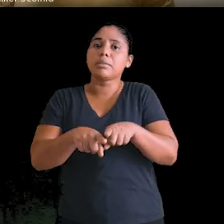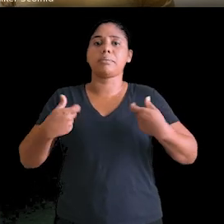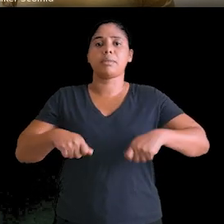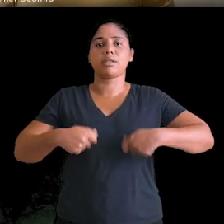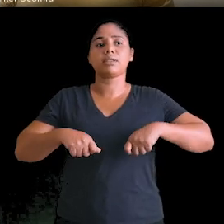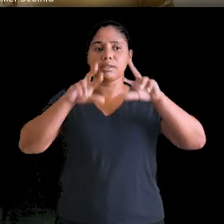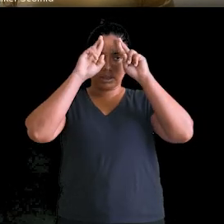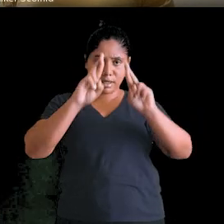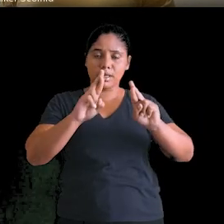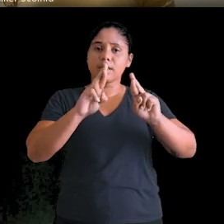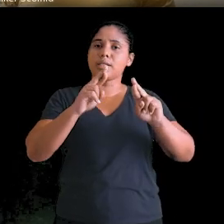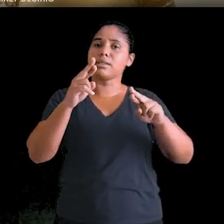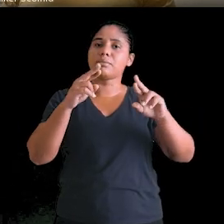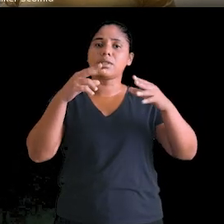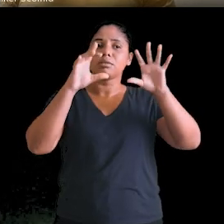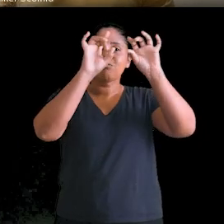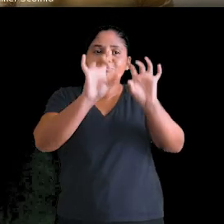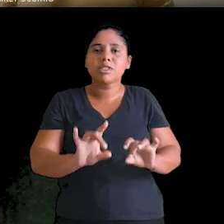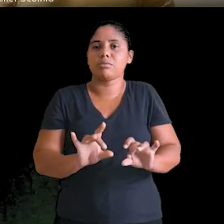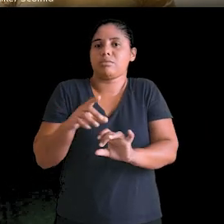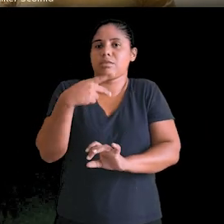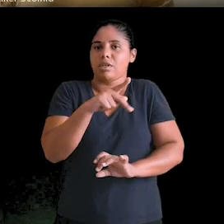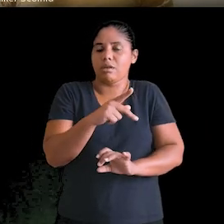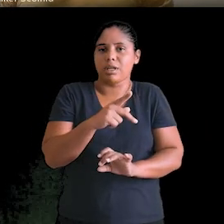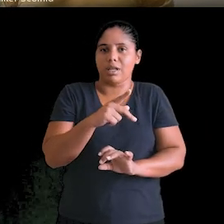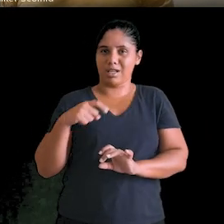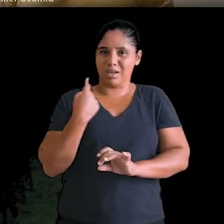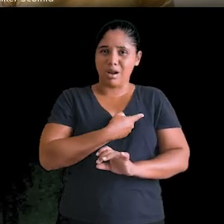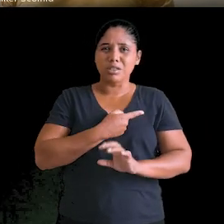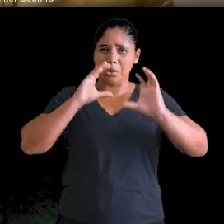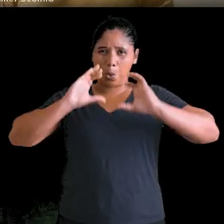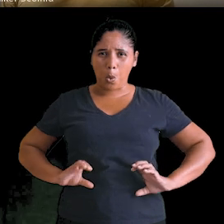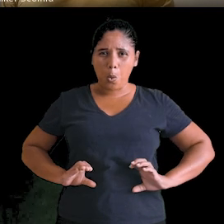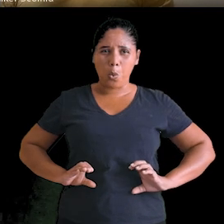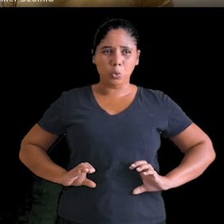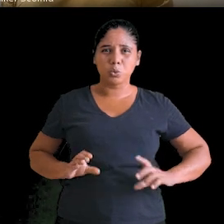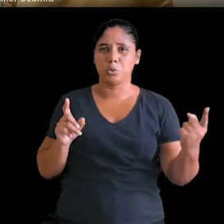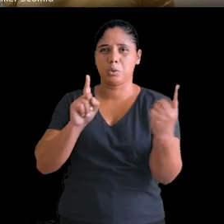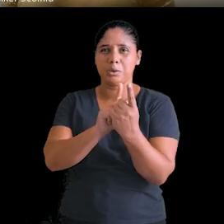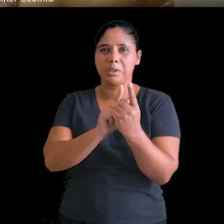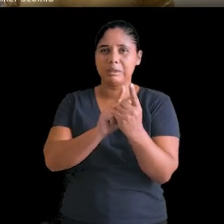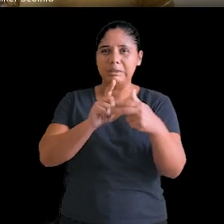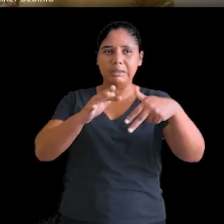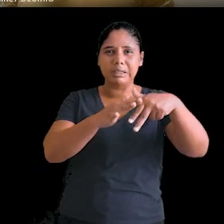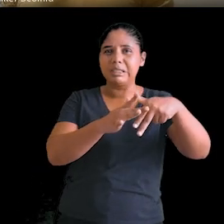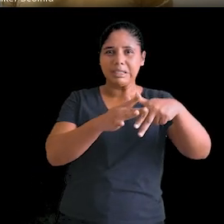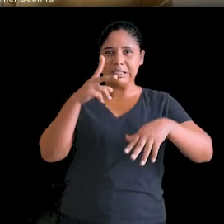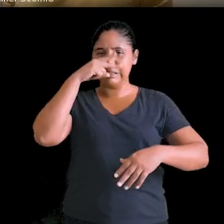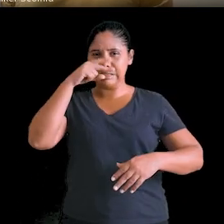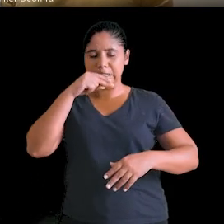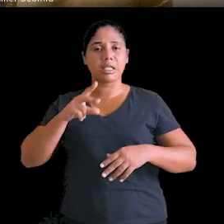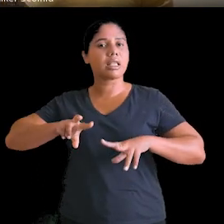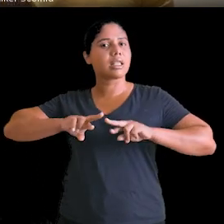conduta para uma paciente e a gente vai ter a mesma conduta para outra. A gente tem que avaliar quais são as questões de vulnerabilidade e outras questões também de